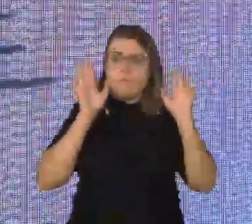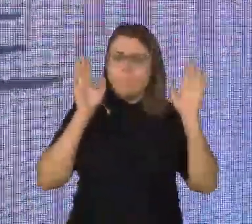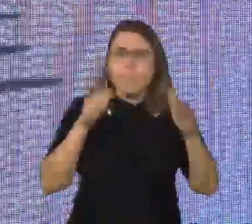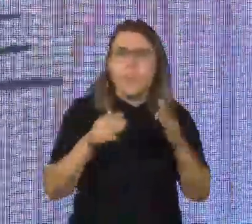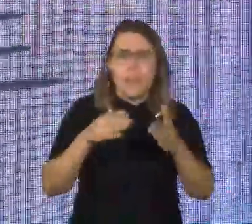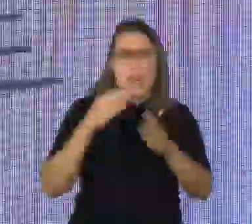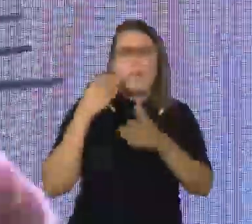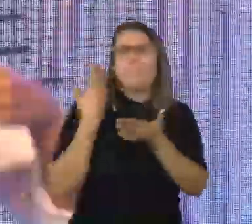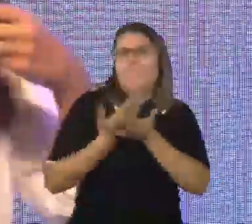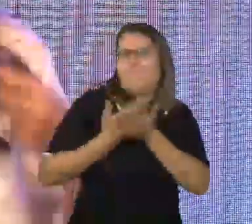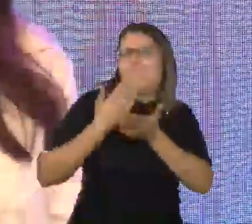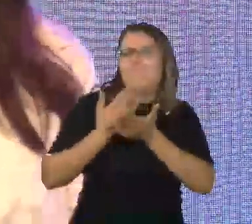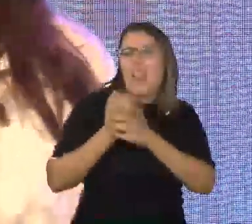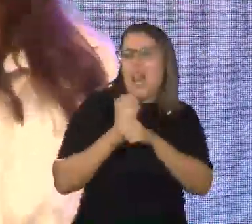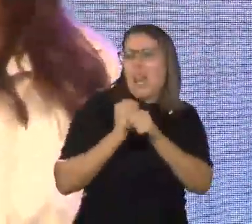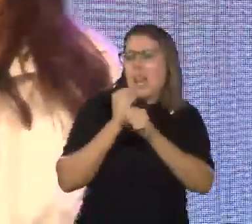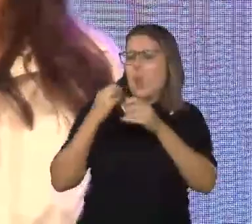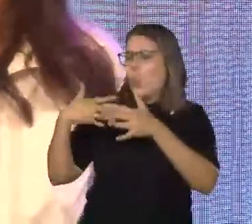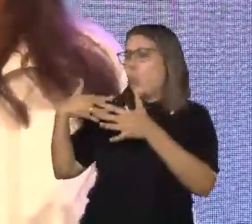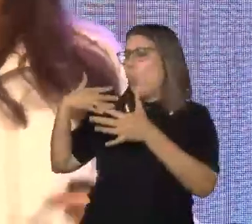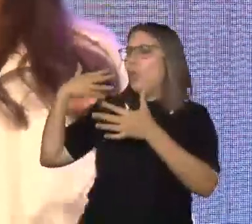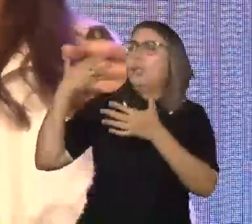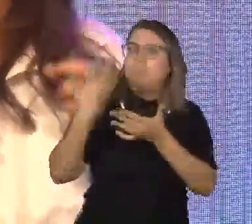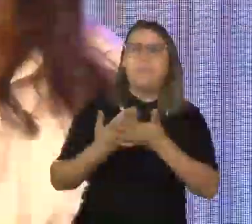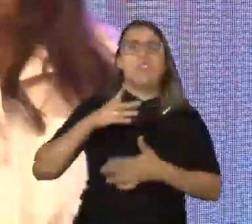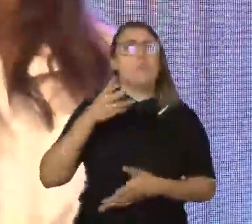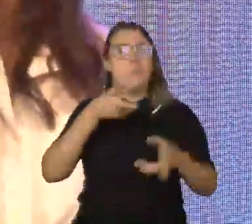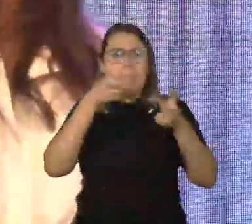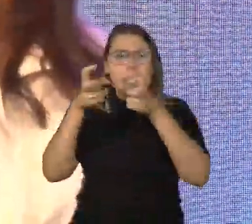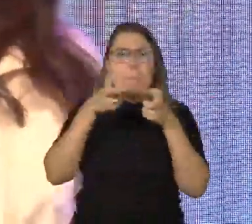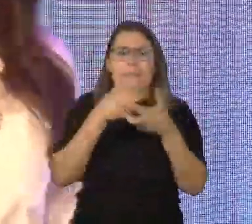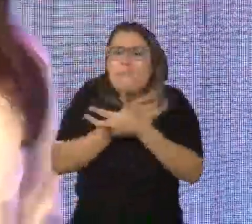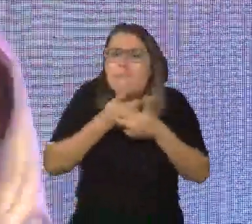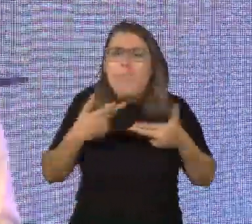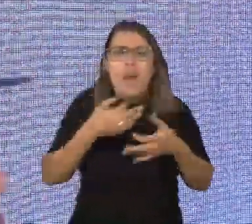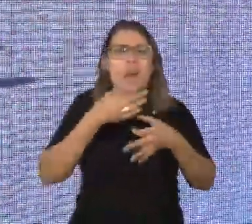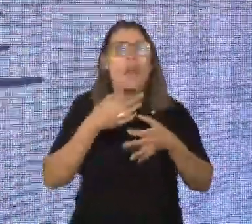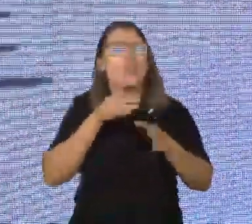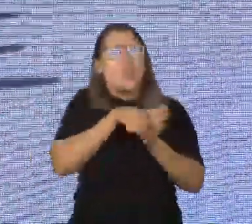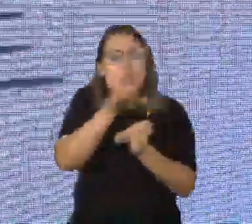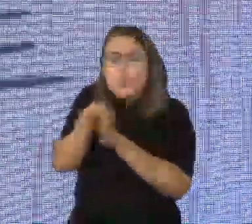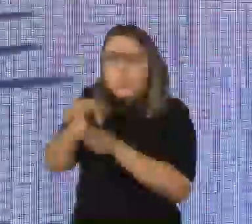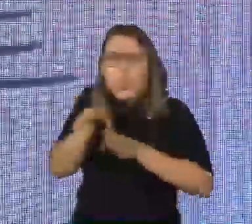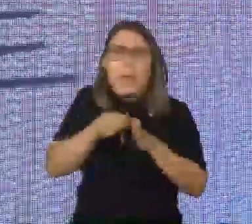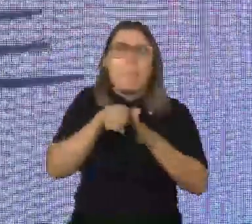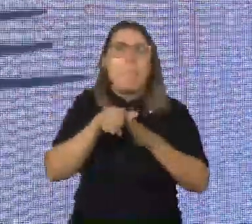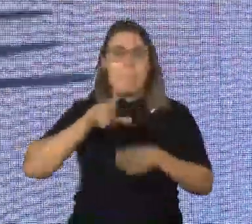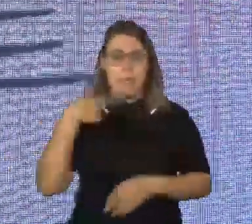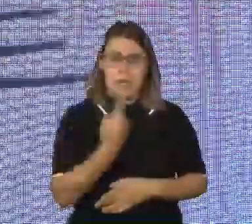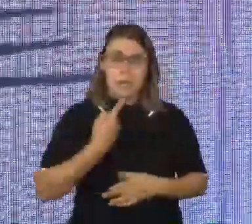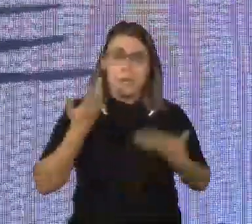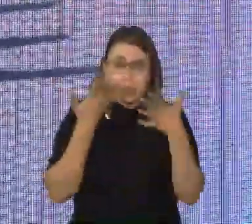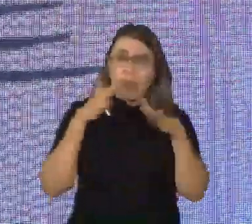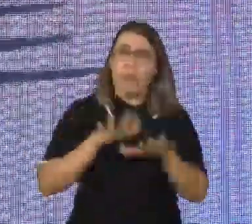muitos anos. Ela tem muito repertório. E a gente tem muita dica para dar para as escolas regulares para incluírem